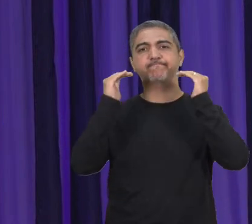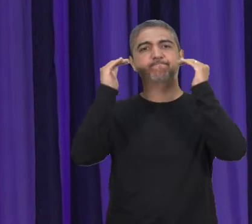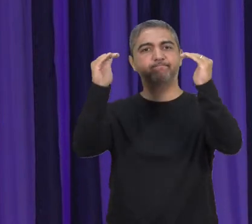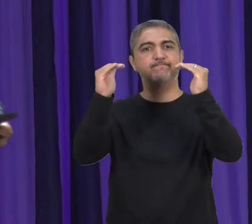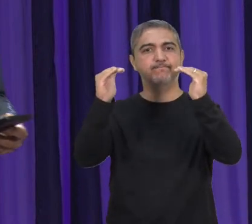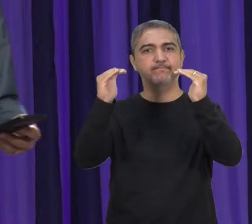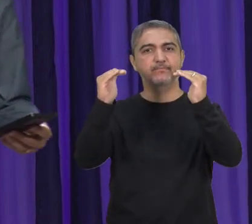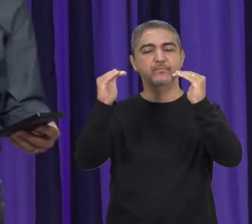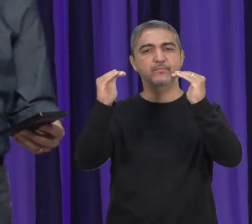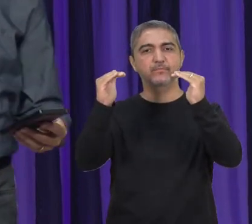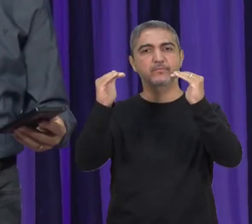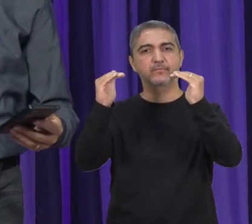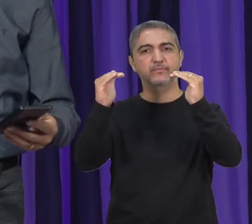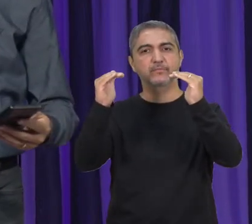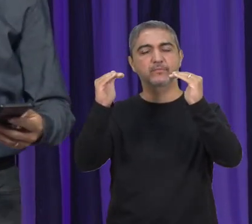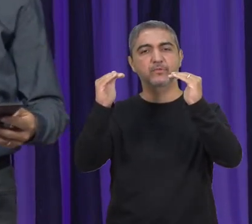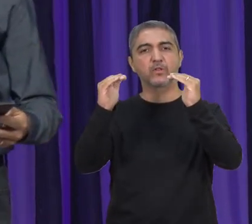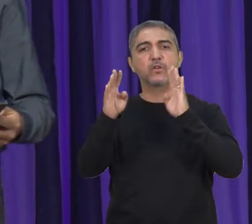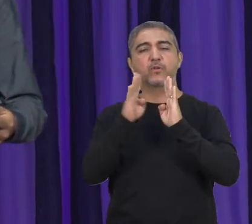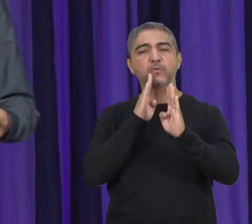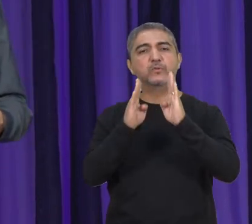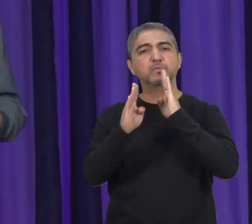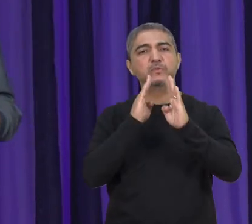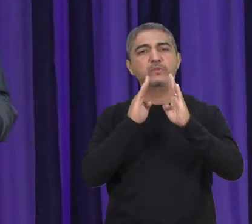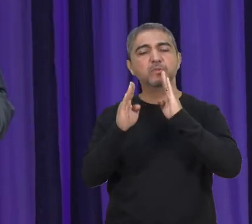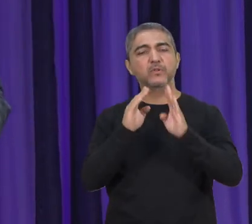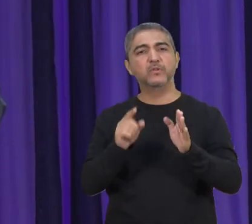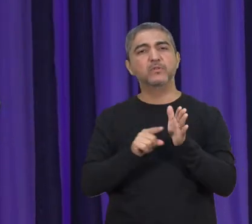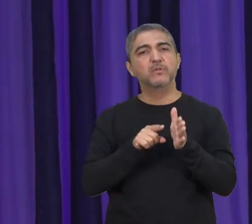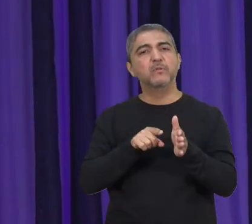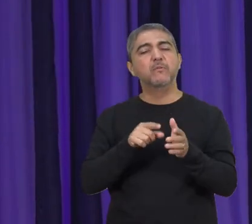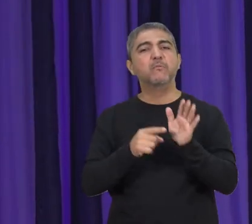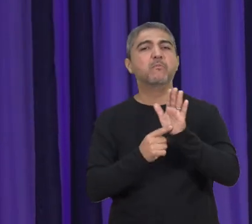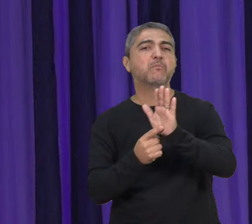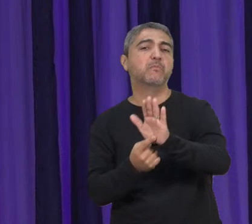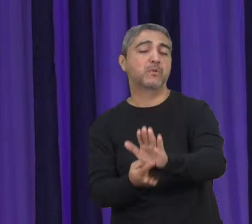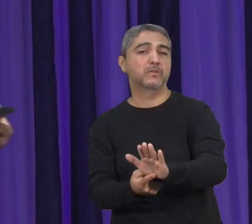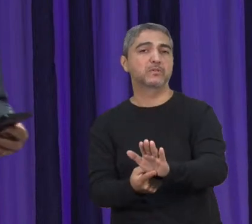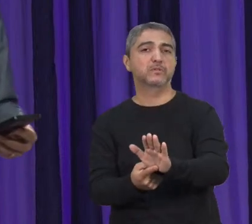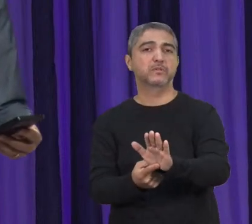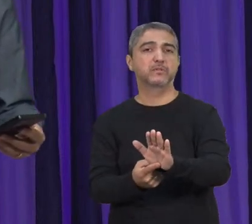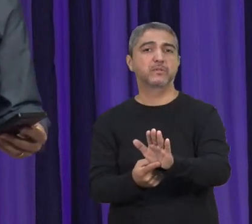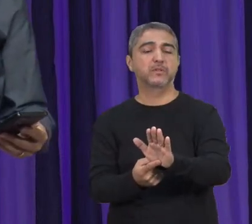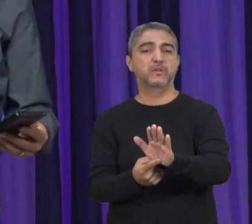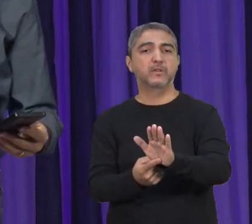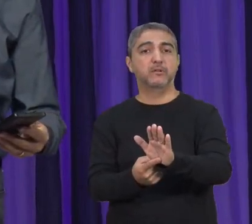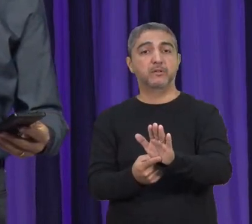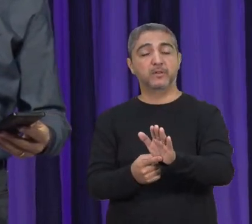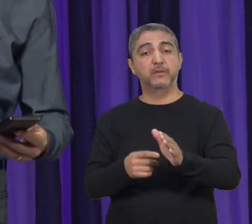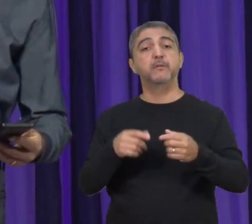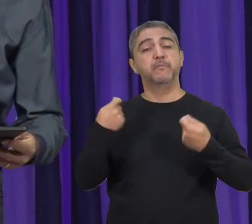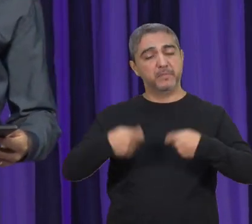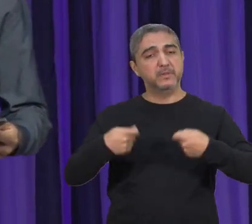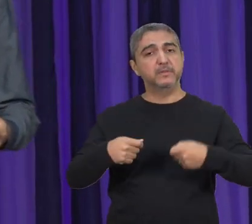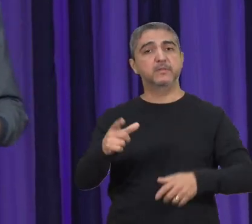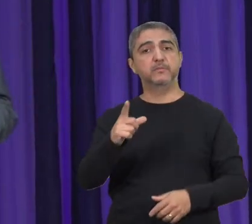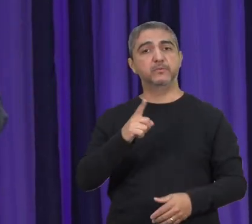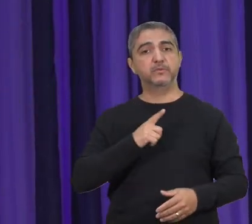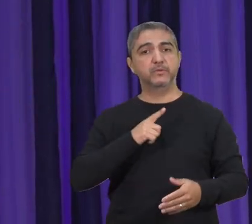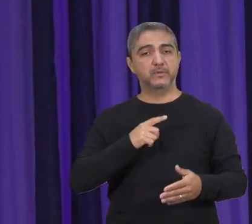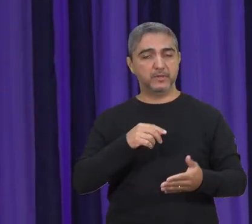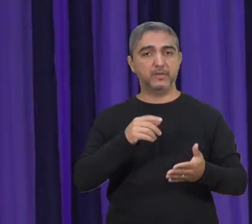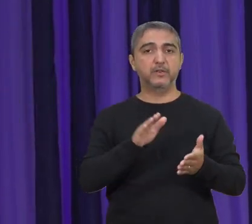Os psicólogos até sugerem manter um diário de gratidão para